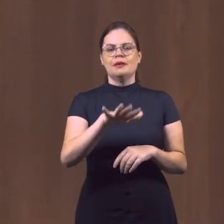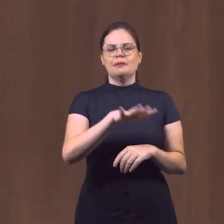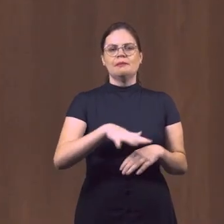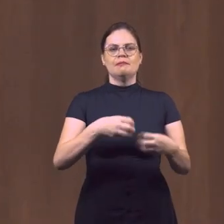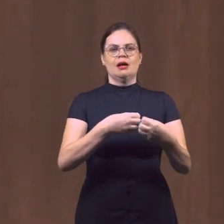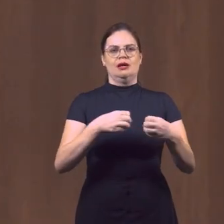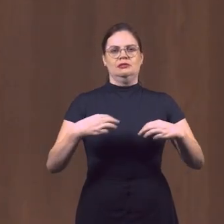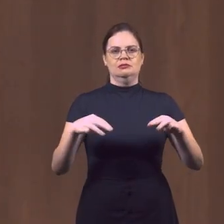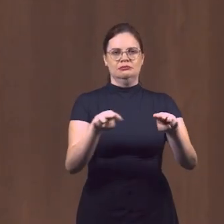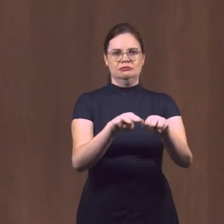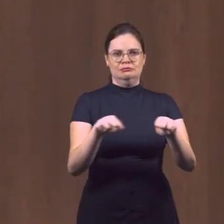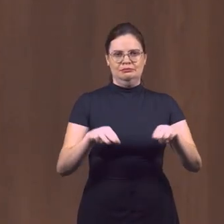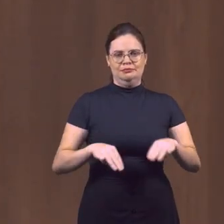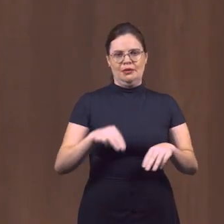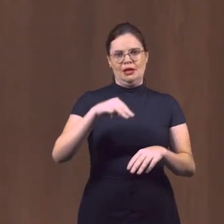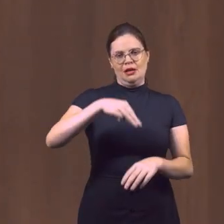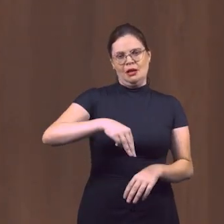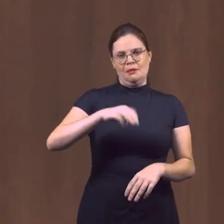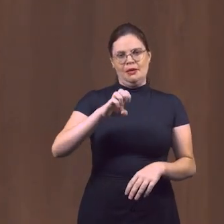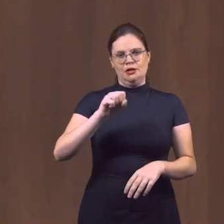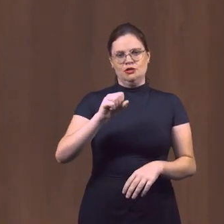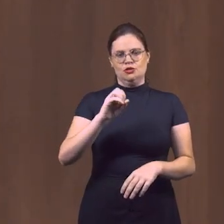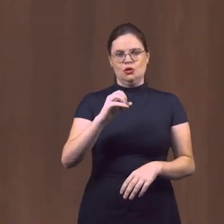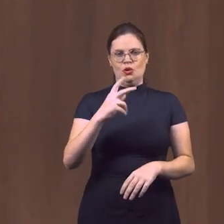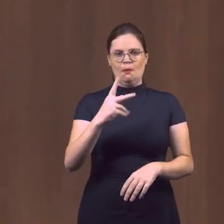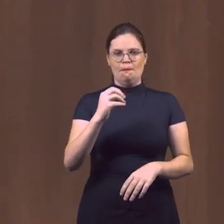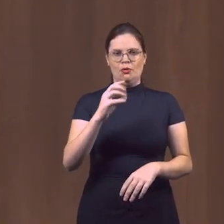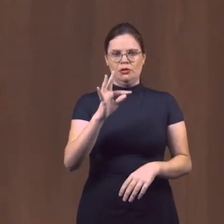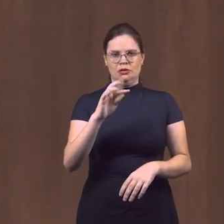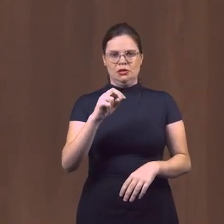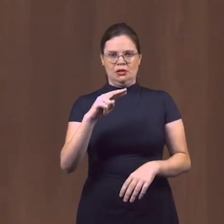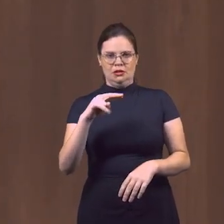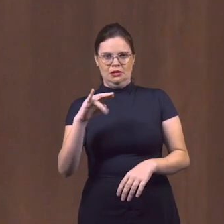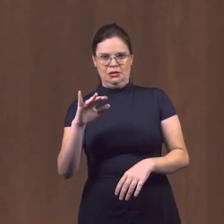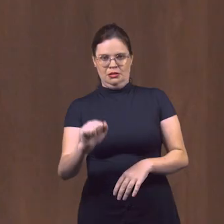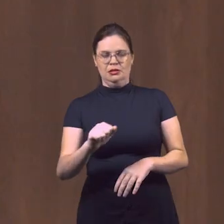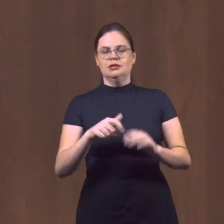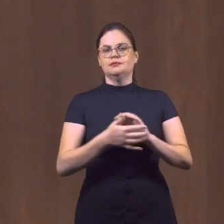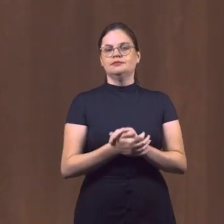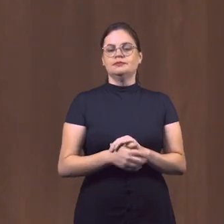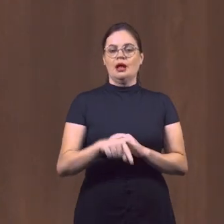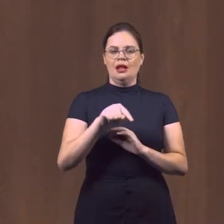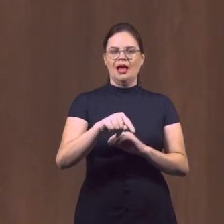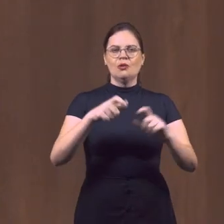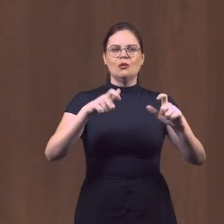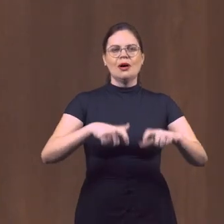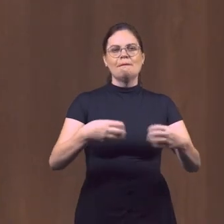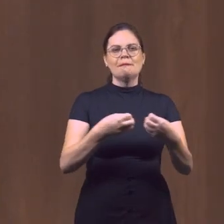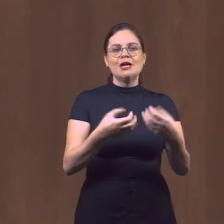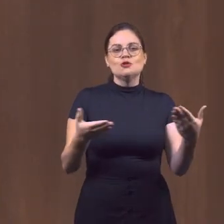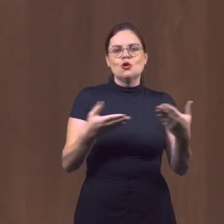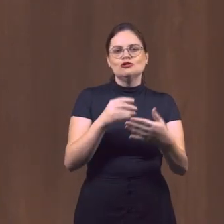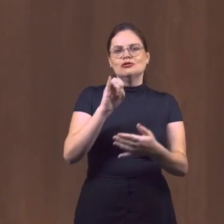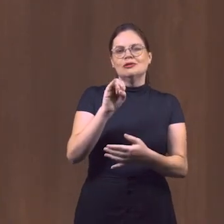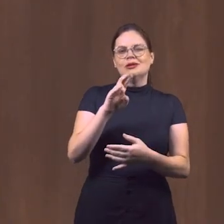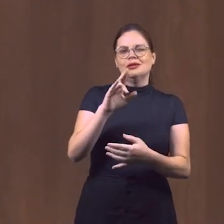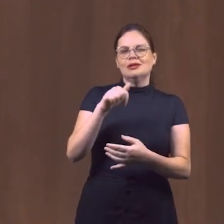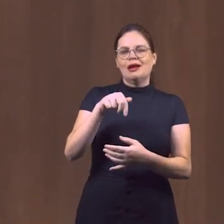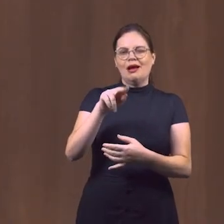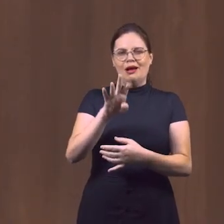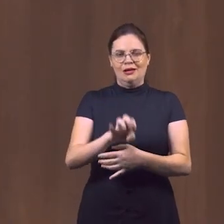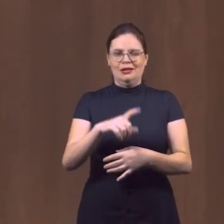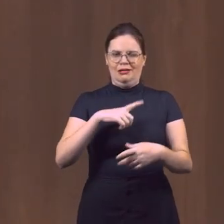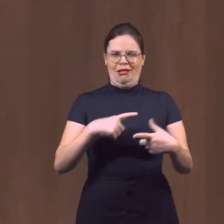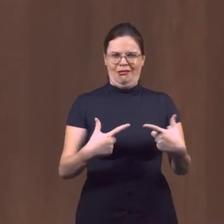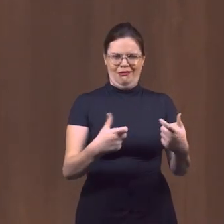equivalente ao Iraque, um país fortemente atingido pelas guerras, e era uma cidade marítima da